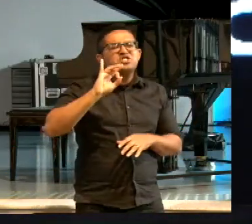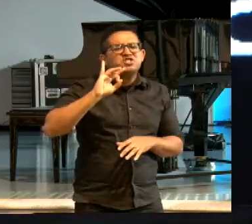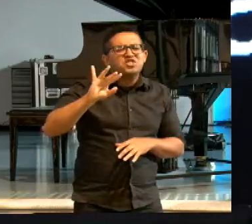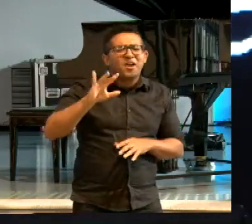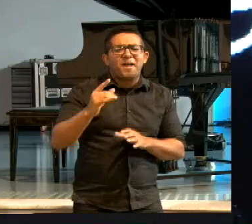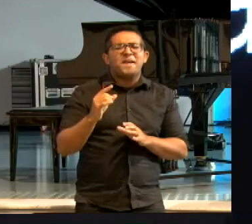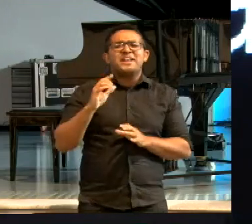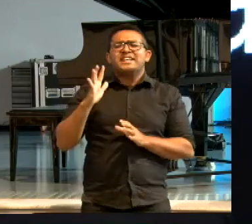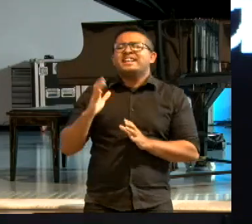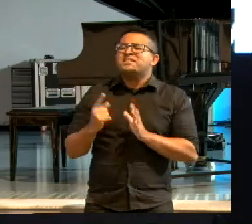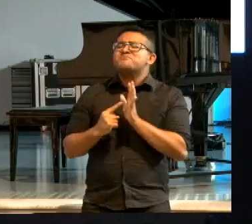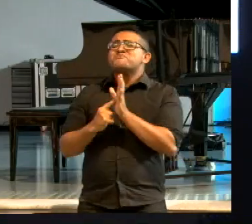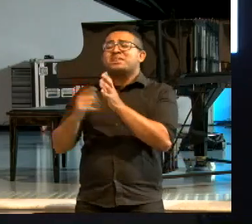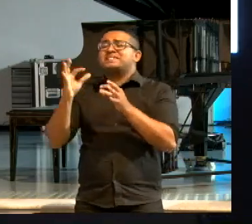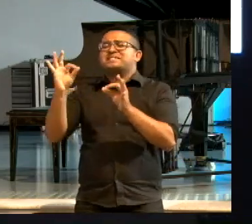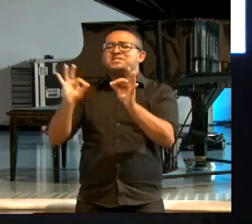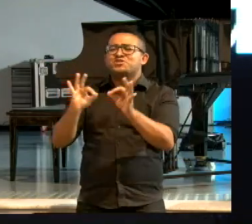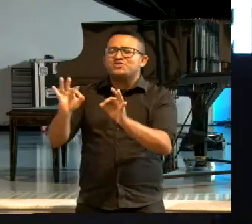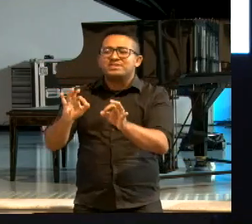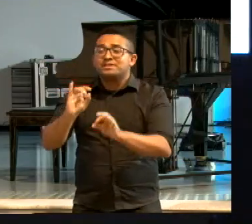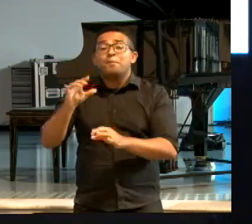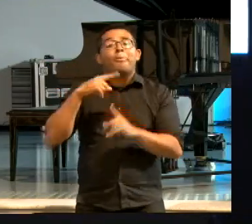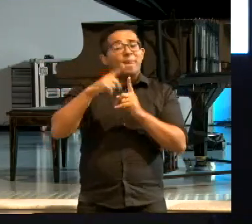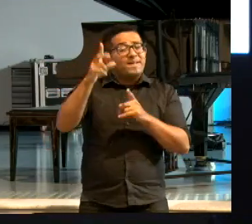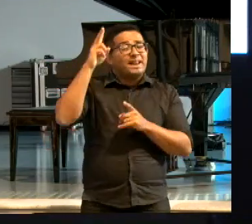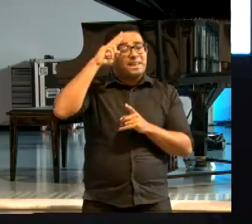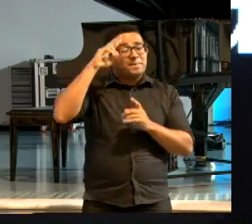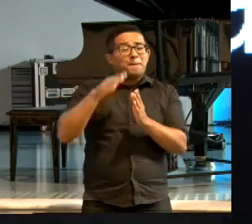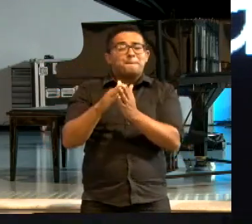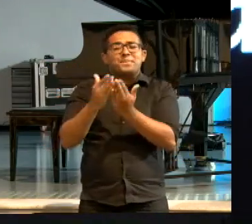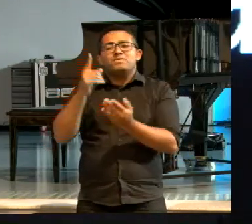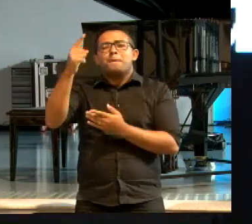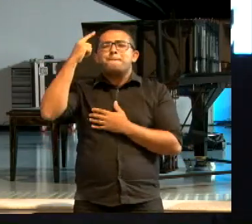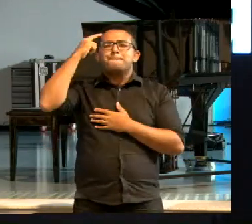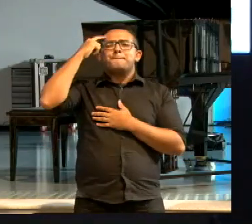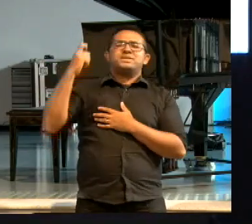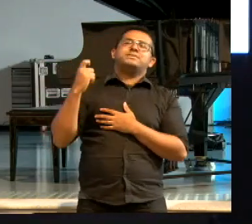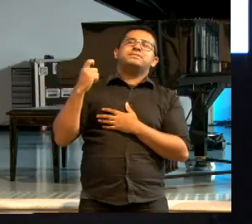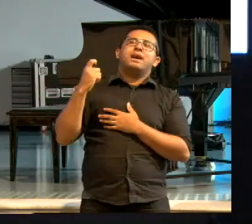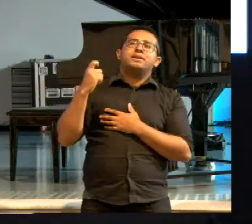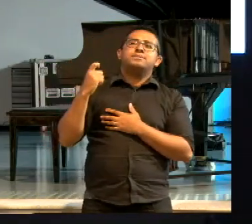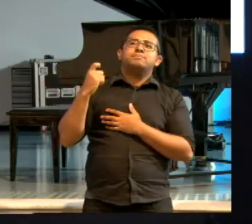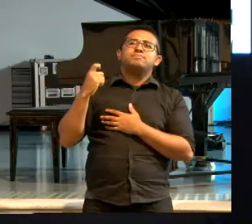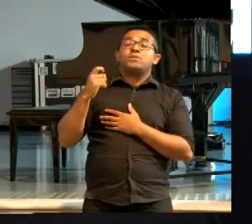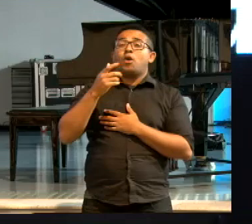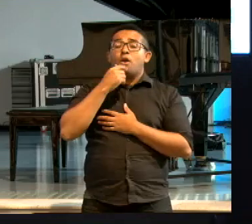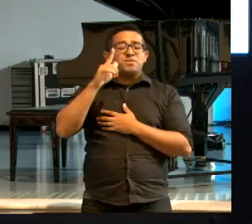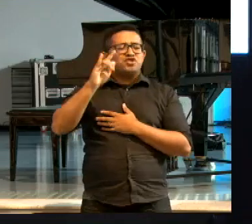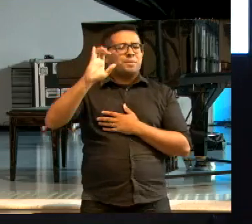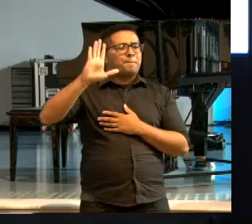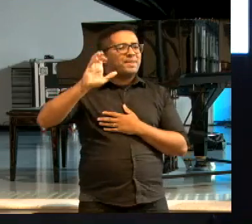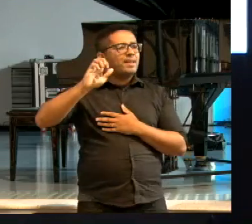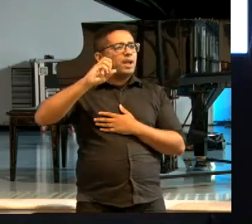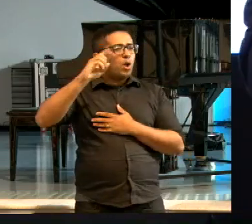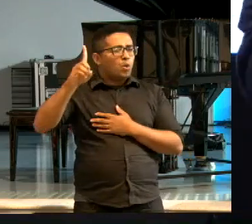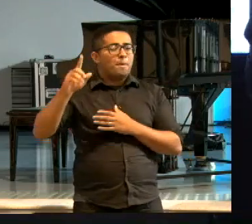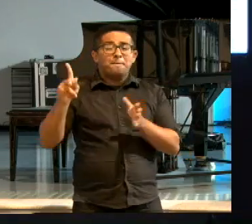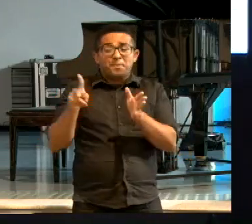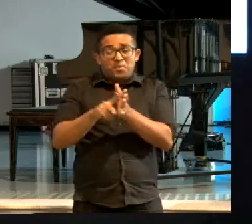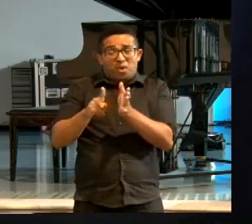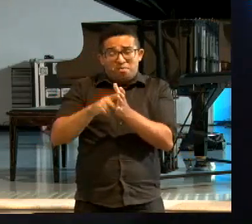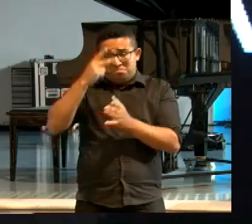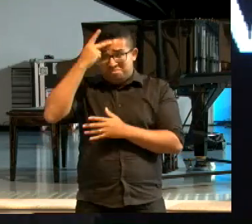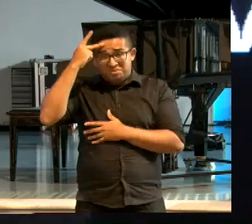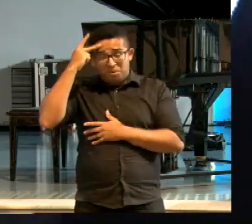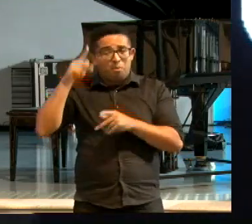simplesmente só tentar justificar isso, mas você vai lembrar de episódios na Bíblia que te ajudam a pensar dessa forma. Os gibeonitas, por exemplo, quando vão